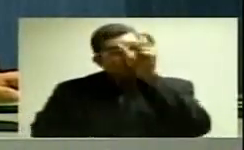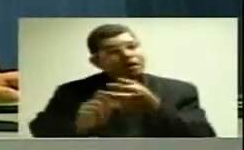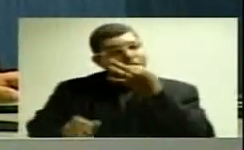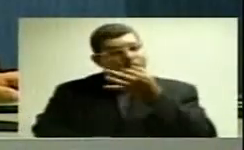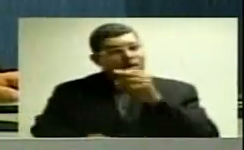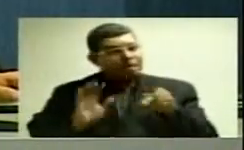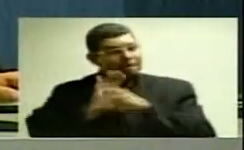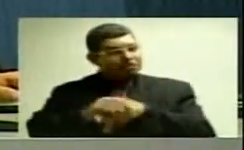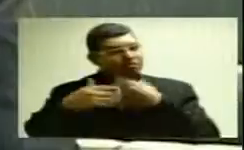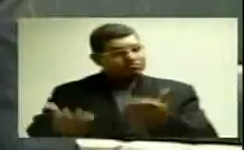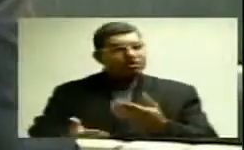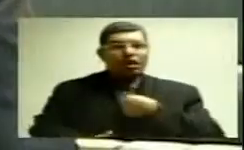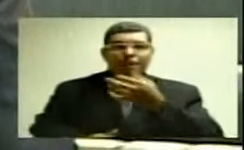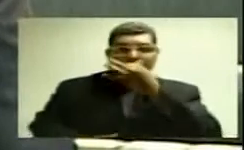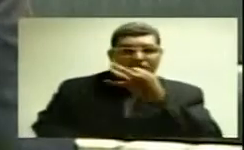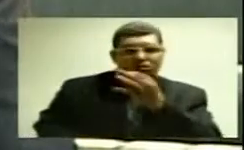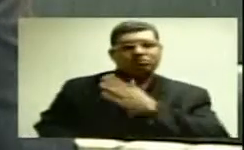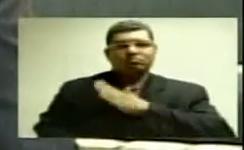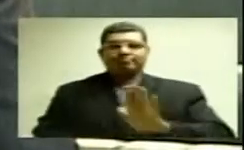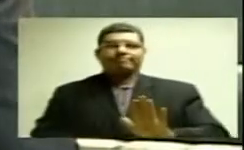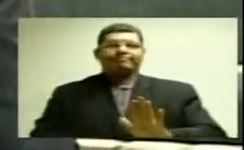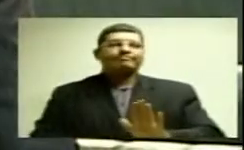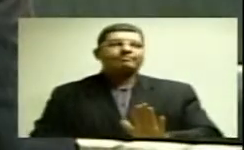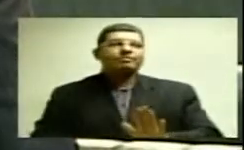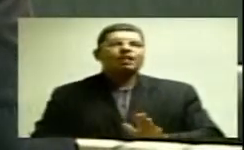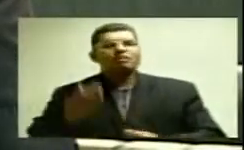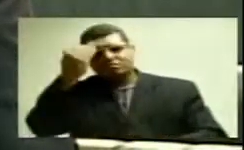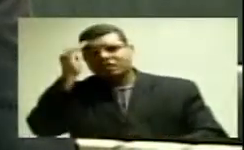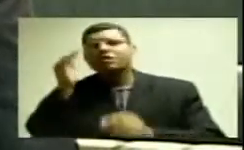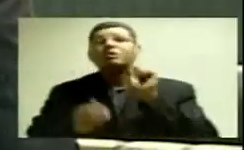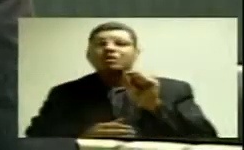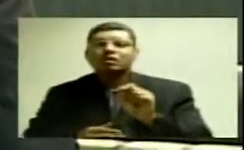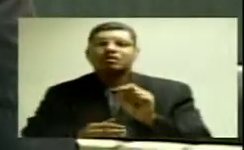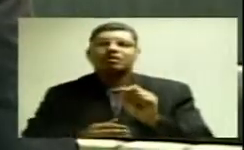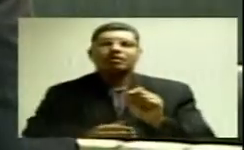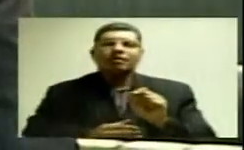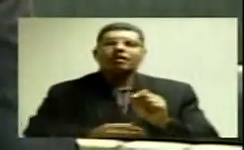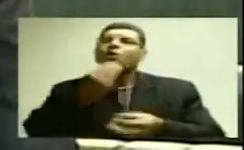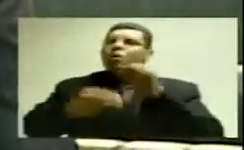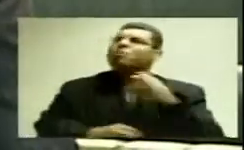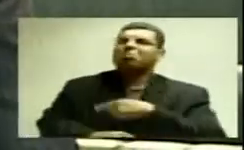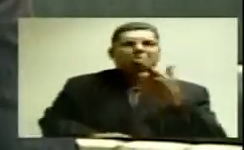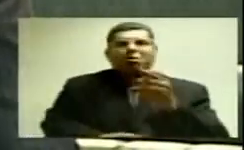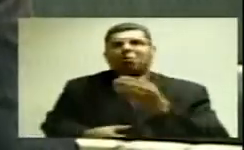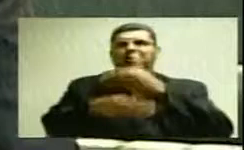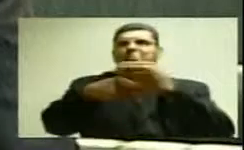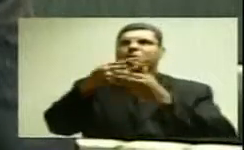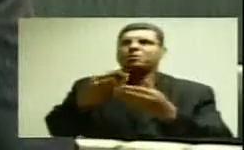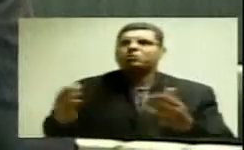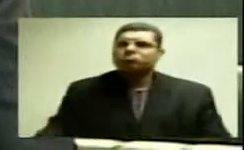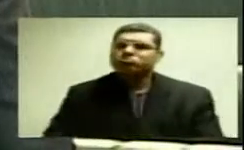posição, a minha opinião, entendendo inclusive que, como nós não estabelecemos